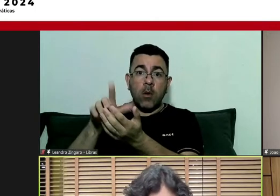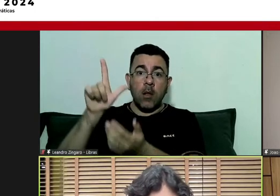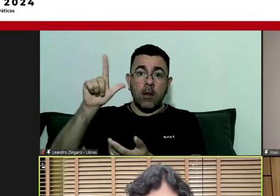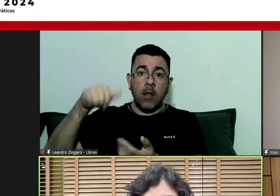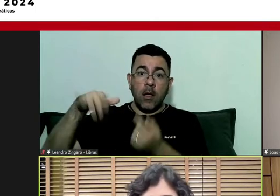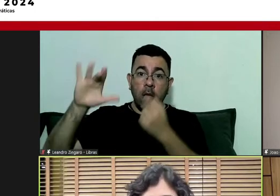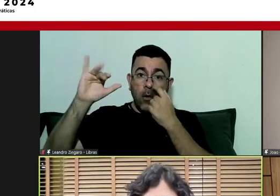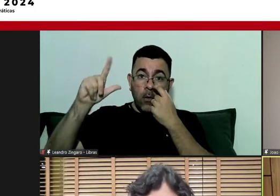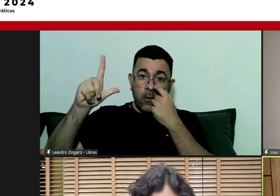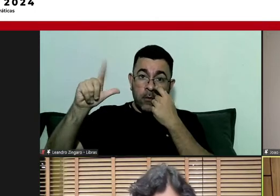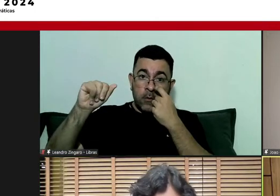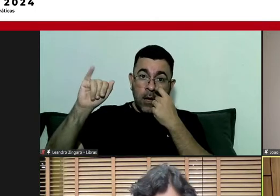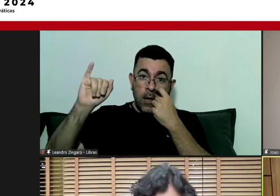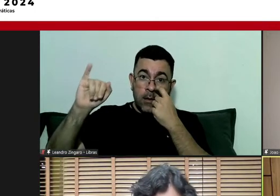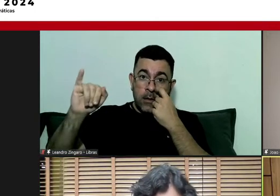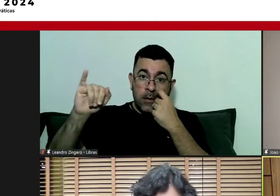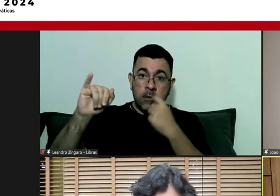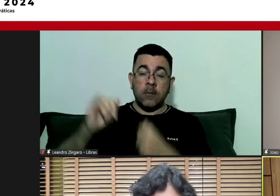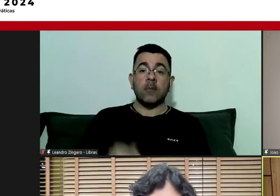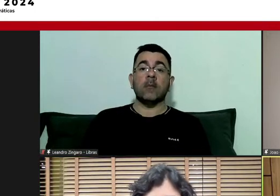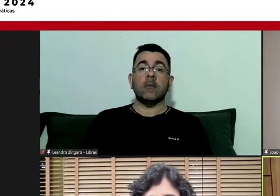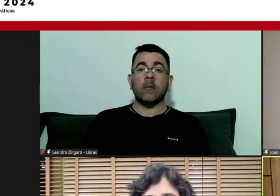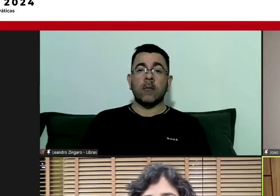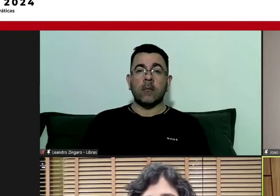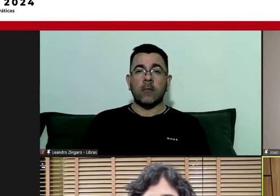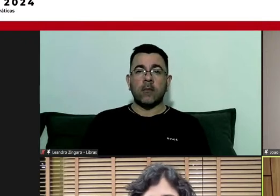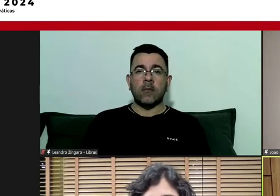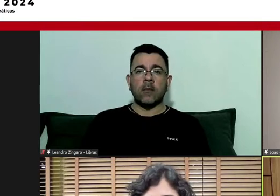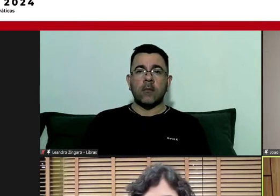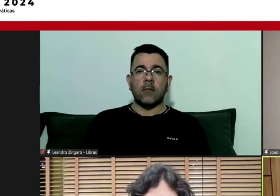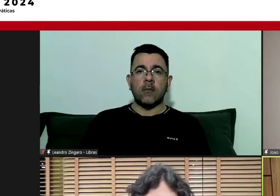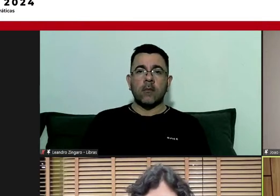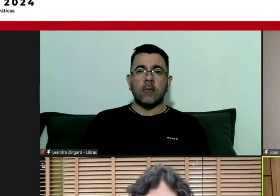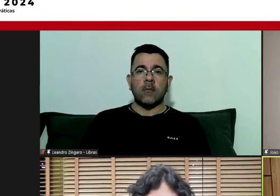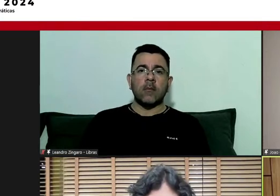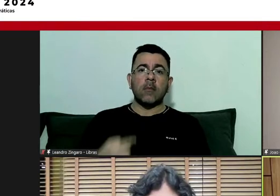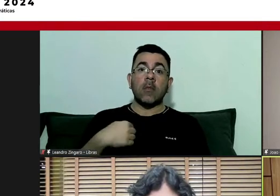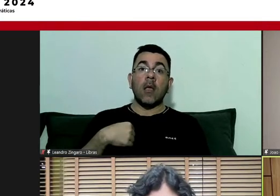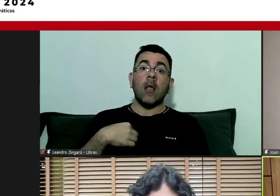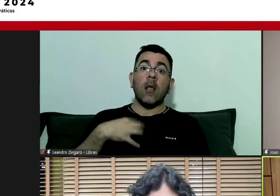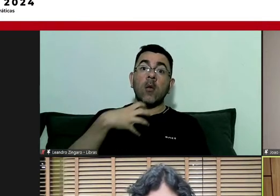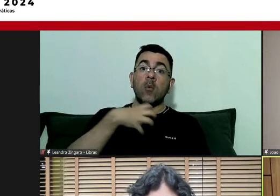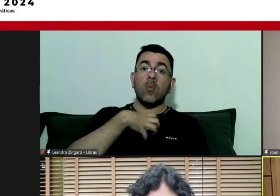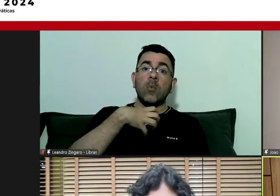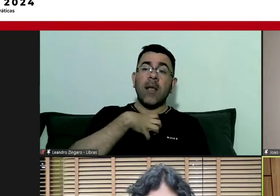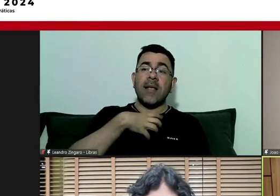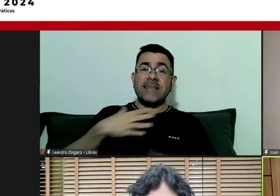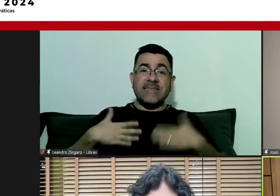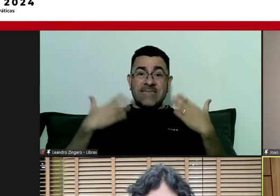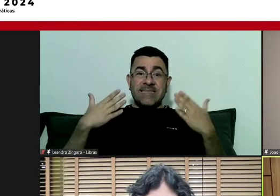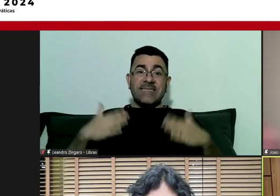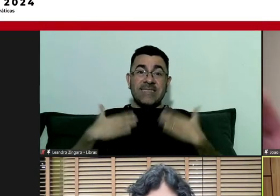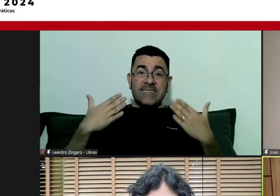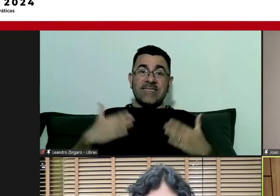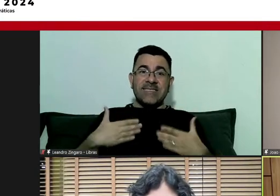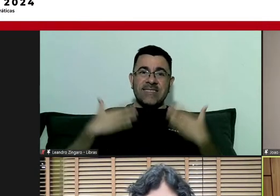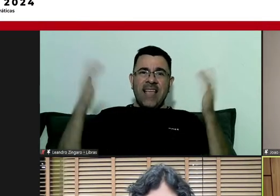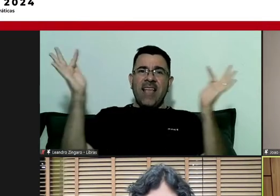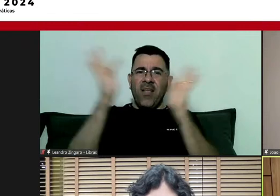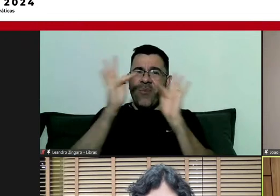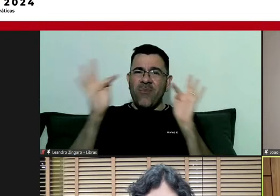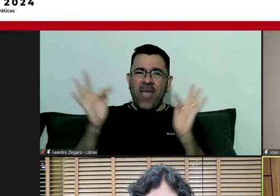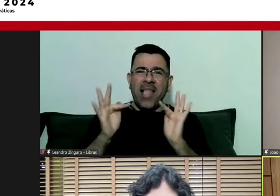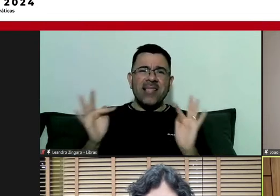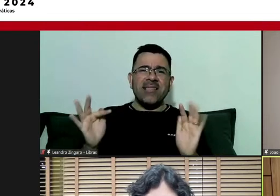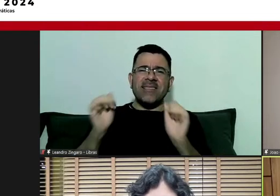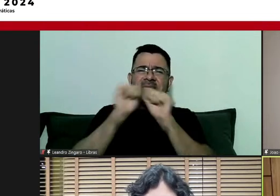ele tem eu tô sentindo aqui um prazer enorme né uma satisfação enorme de